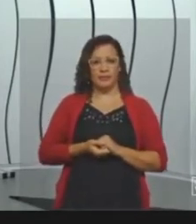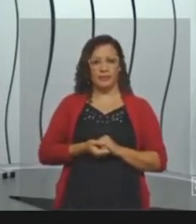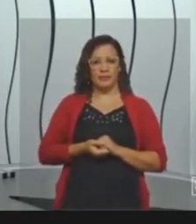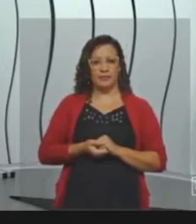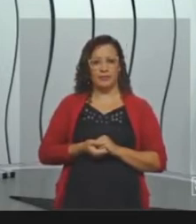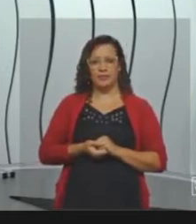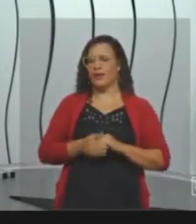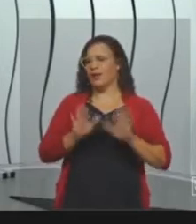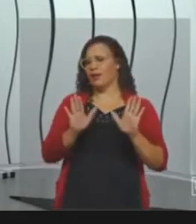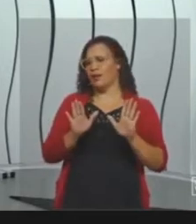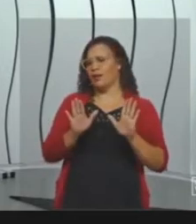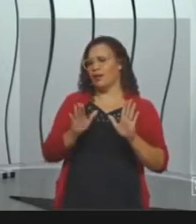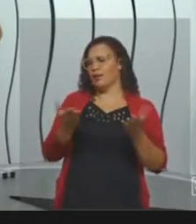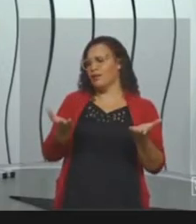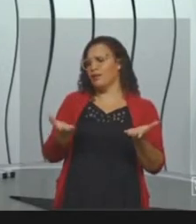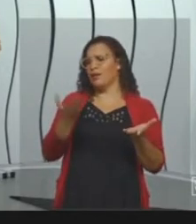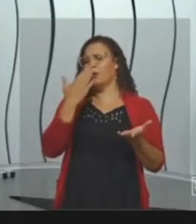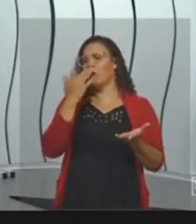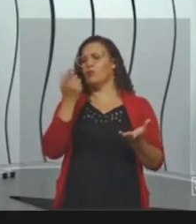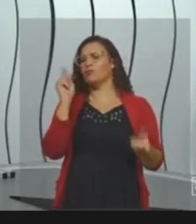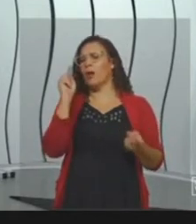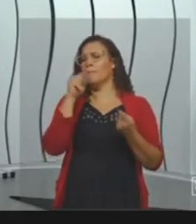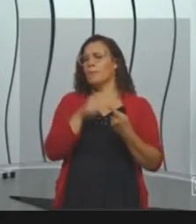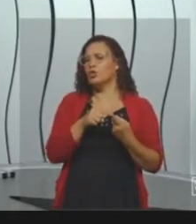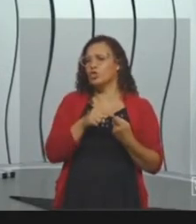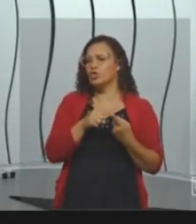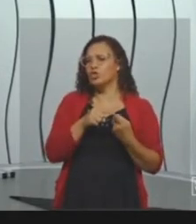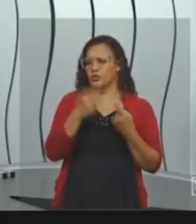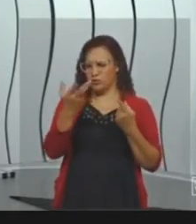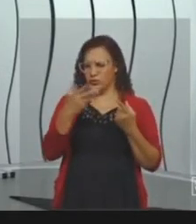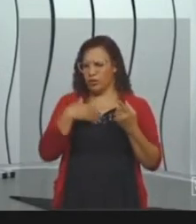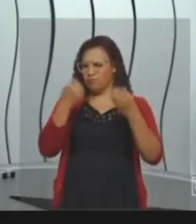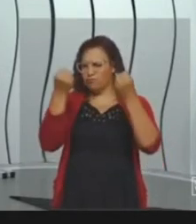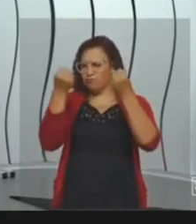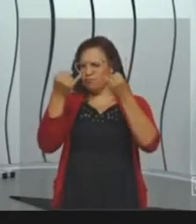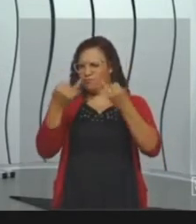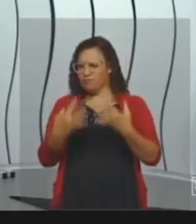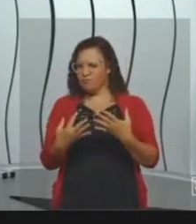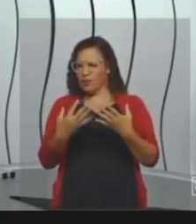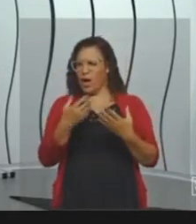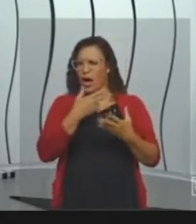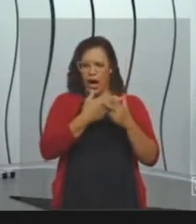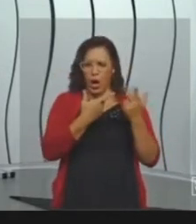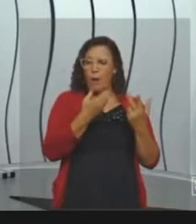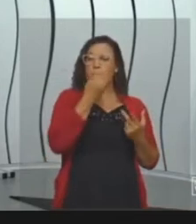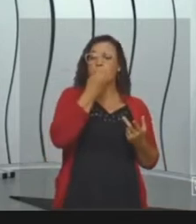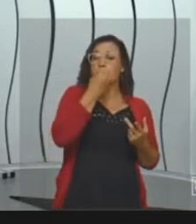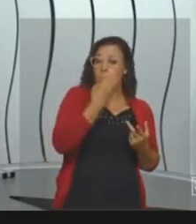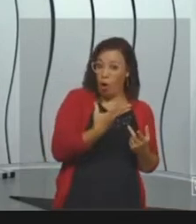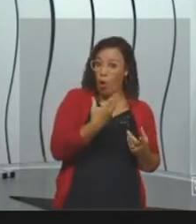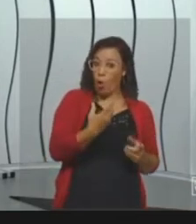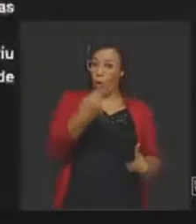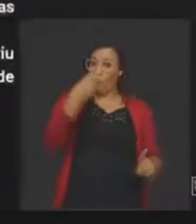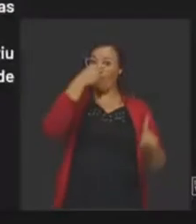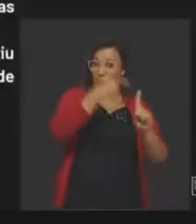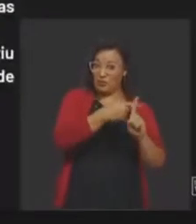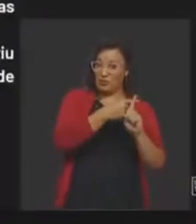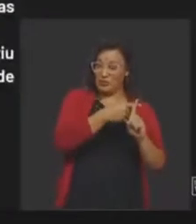Agora, quais seriam os pontos positivos? Vou destacar aqui alguns pontos positivos da tecnologia usada na